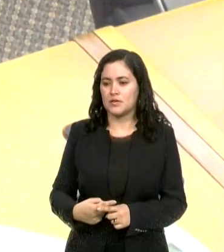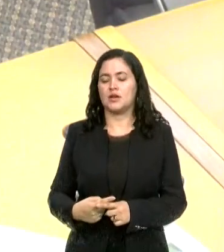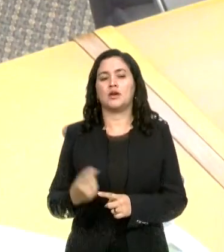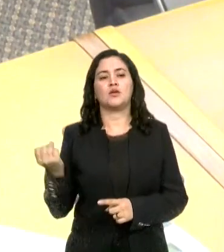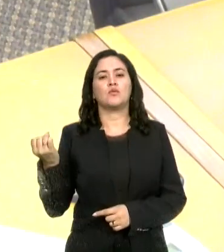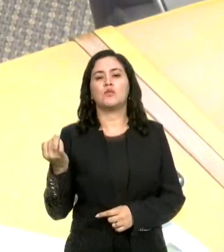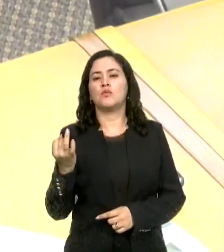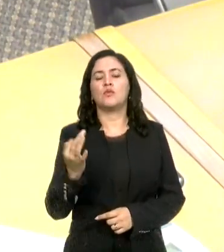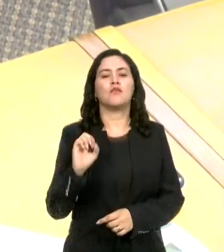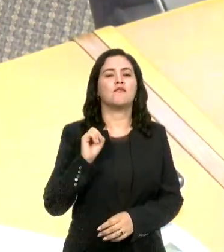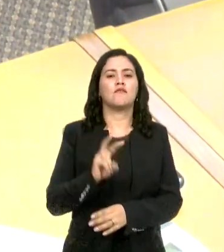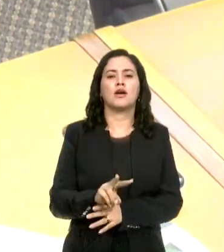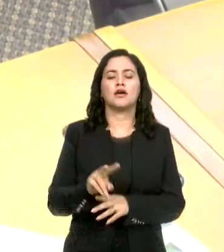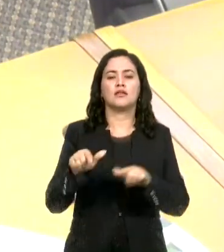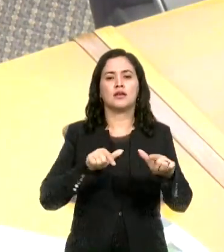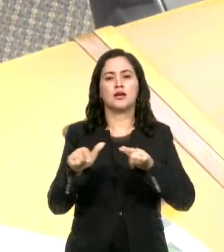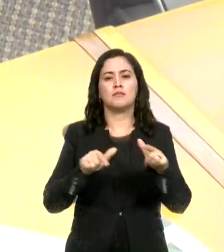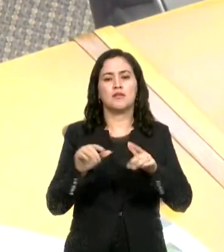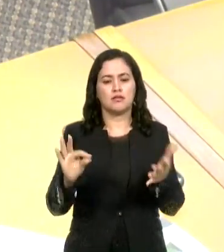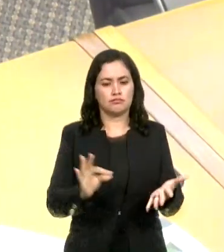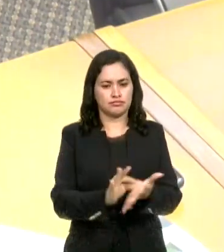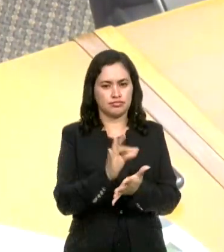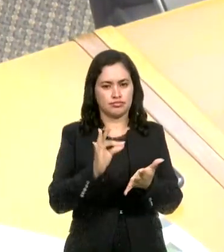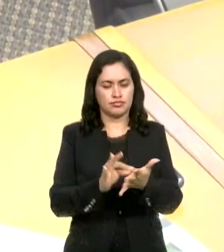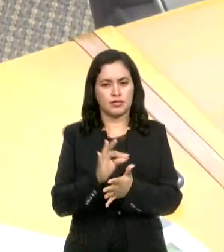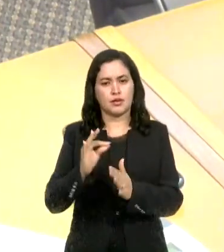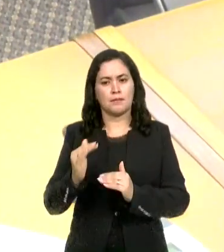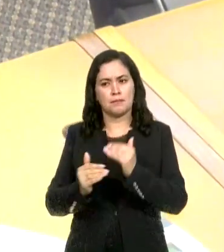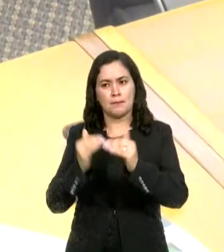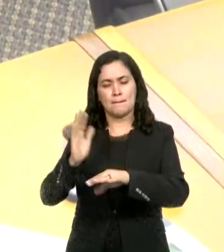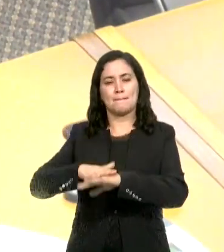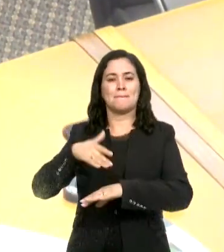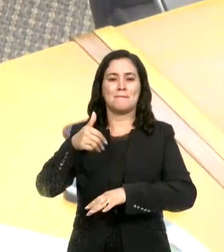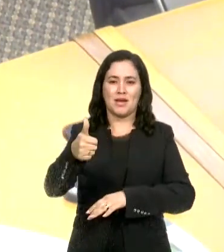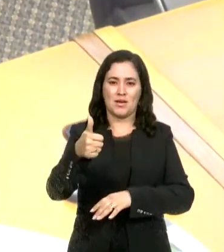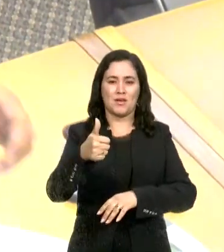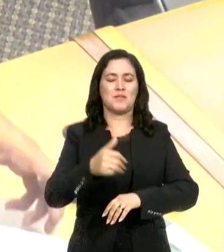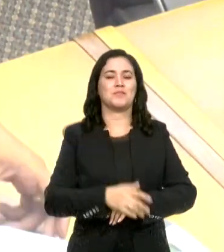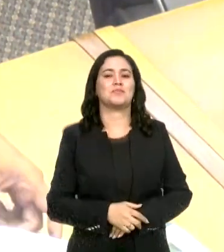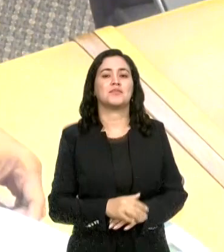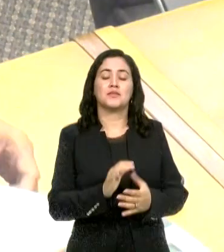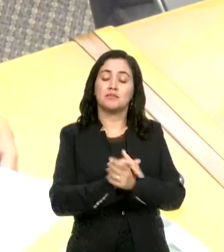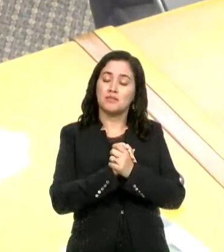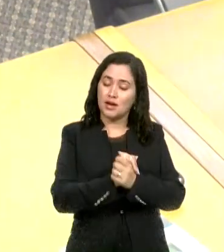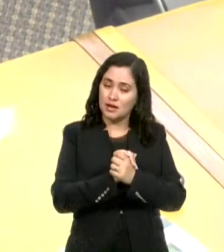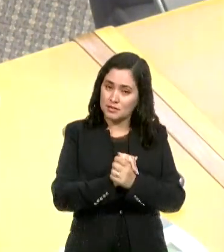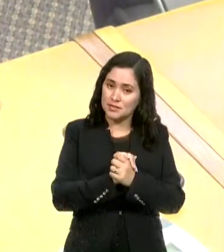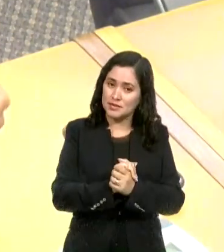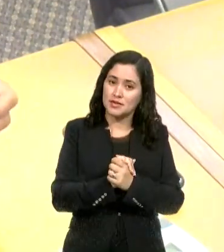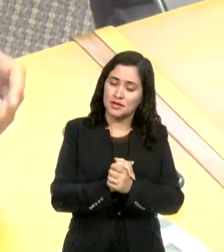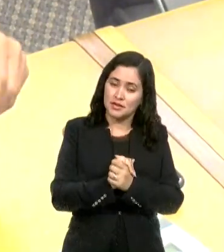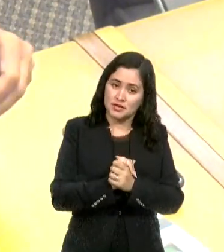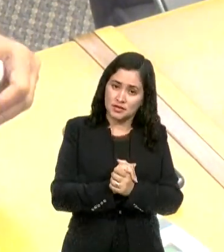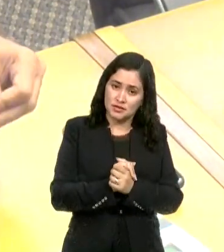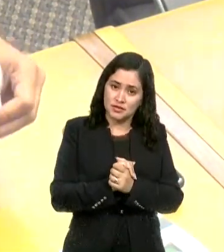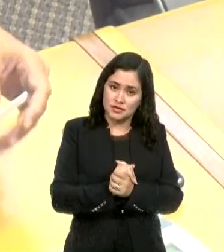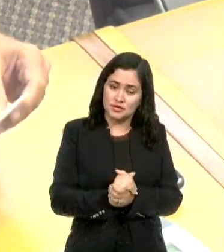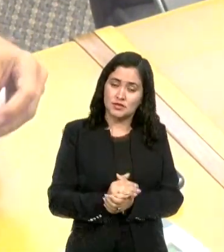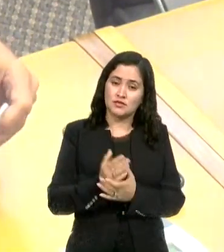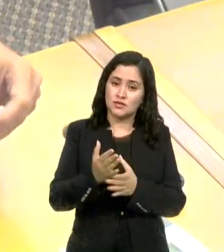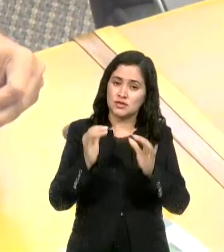no Brasil e com carteira assinada têm melhorado. Então, quero lhe parabenizar, Vossa Excelência trouxe um tema